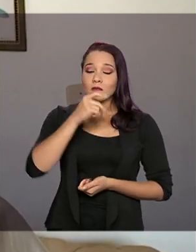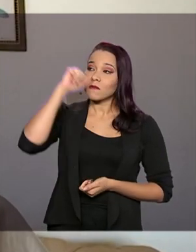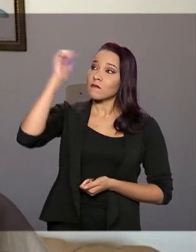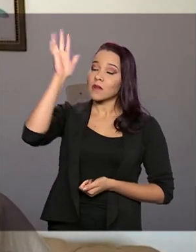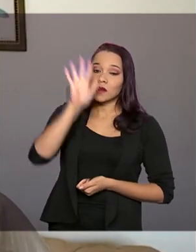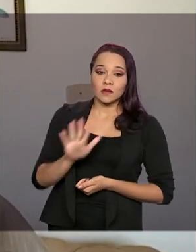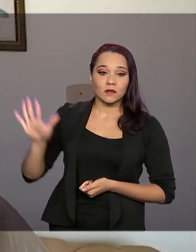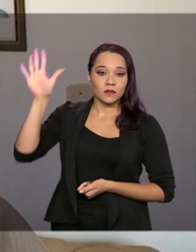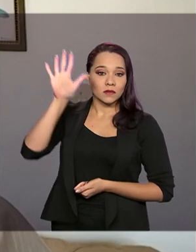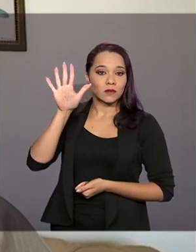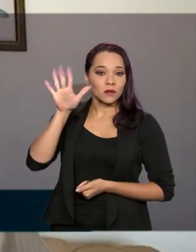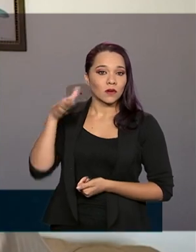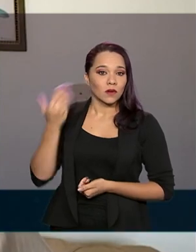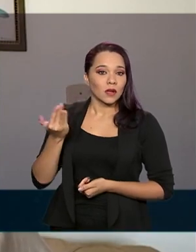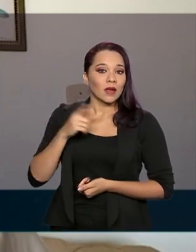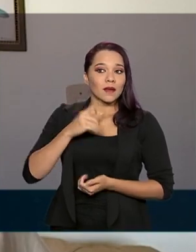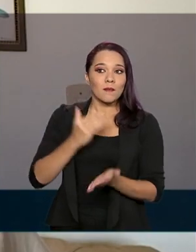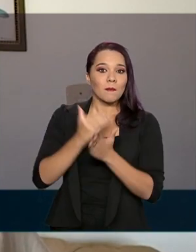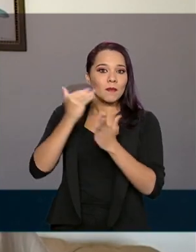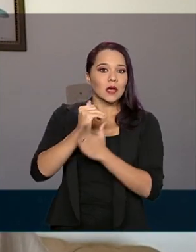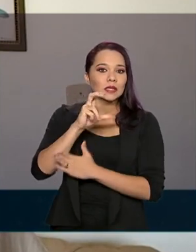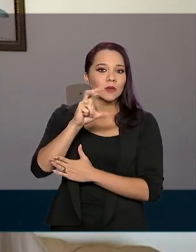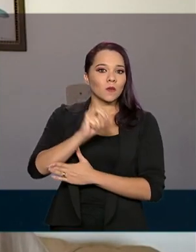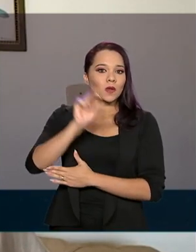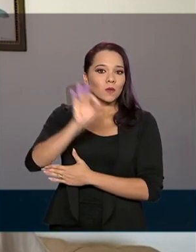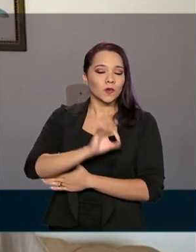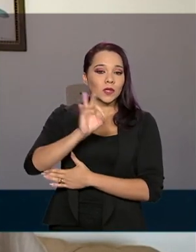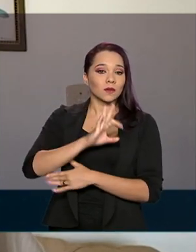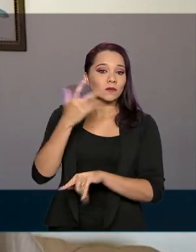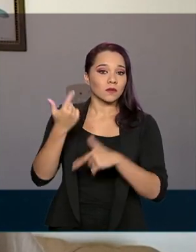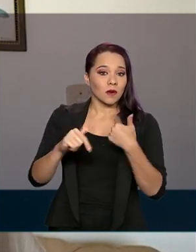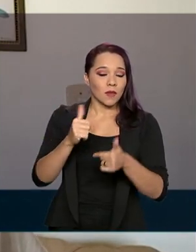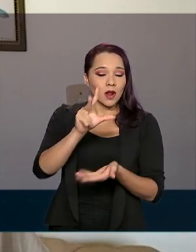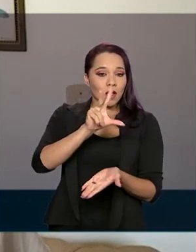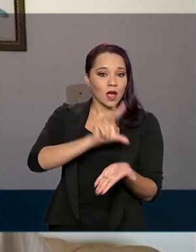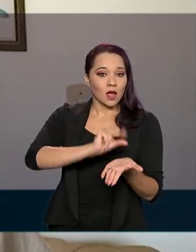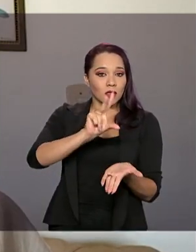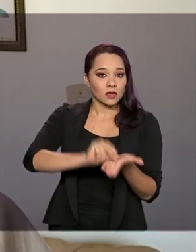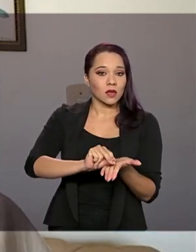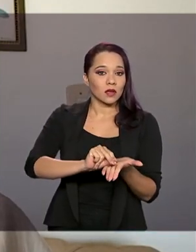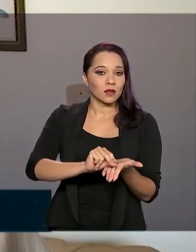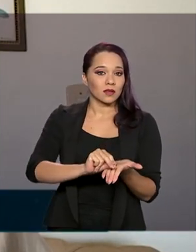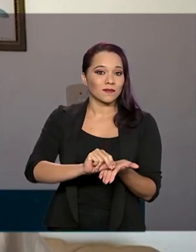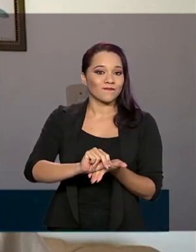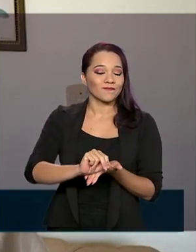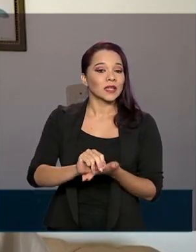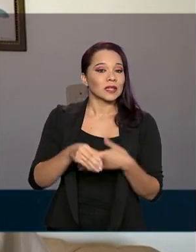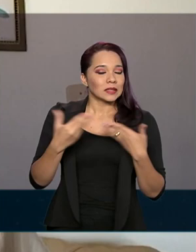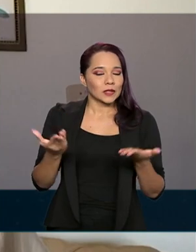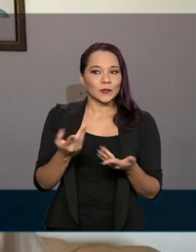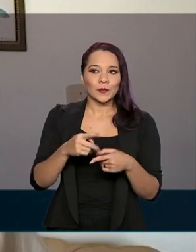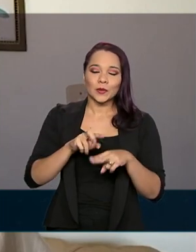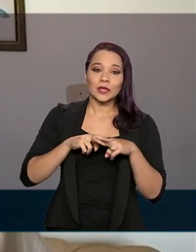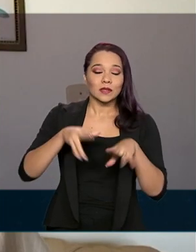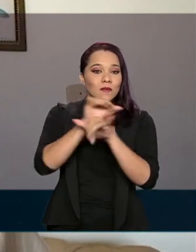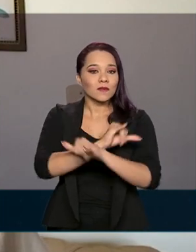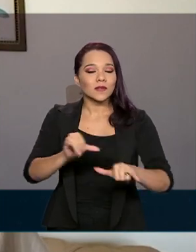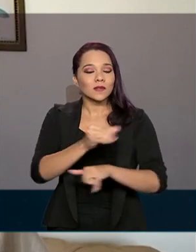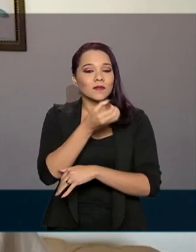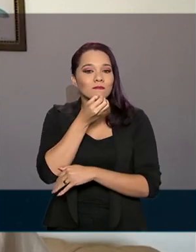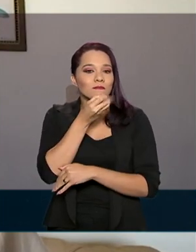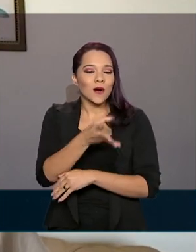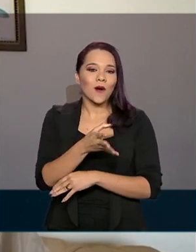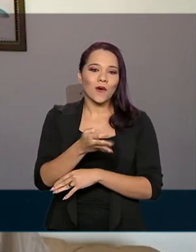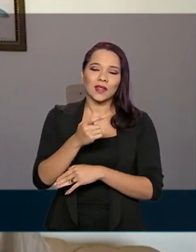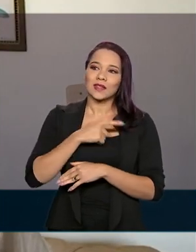como um todo. Representa mais de 50% dos empregos com carteira assinada. Por isso, essa notícia é tão boa, é tão